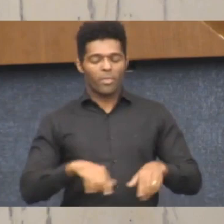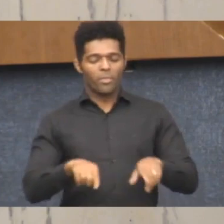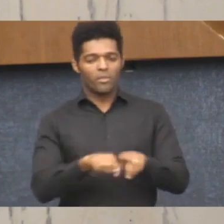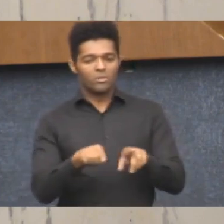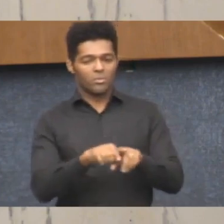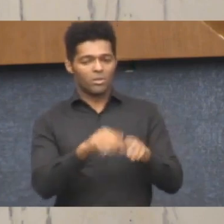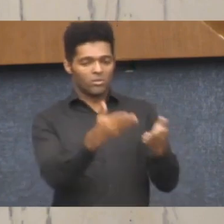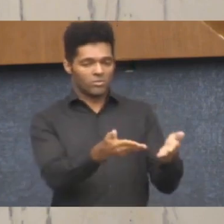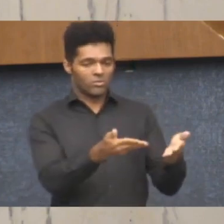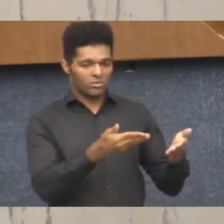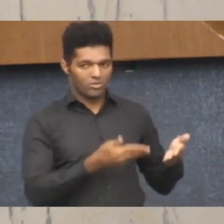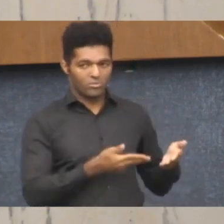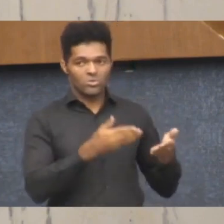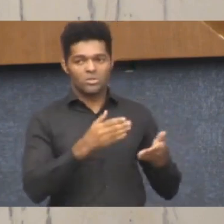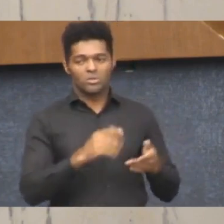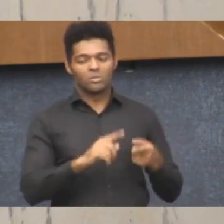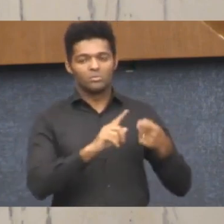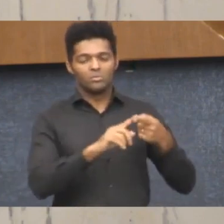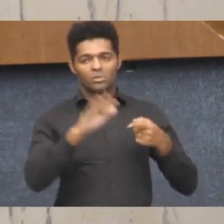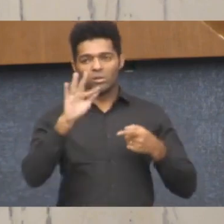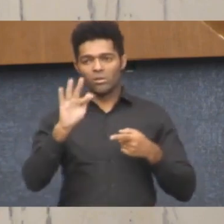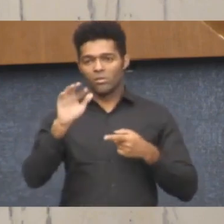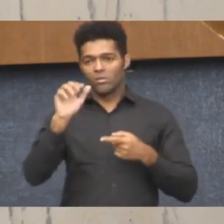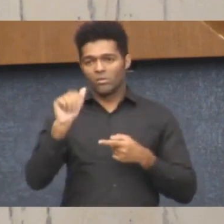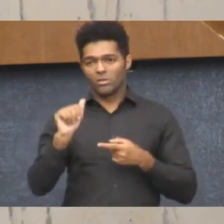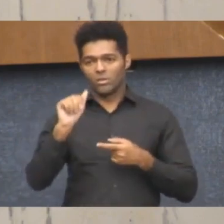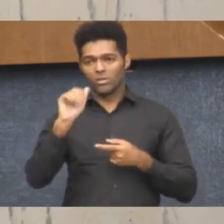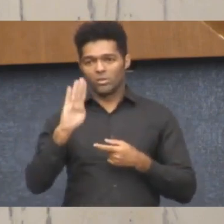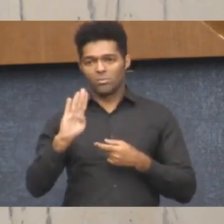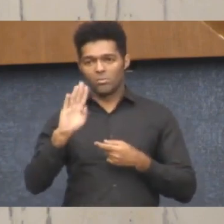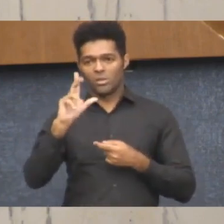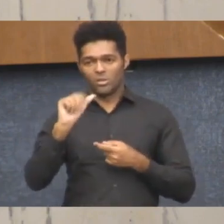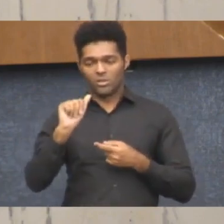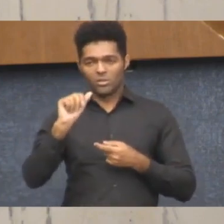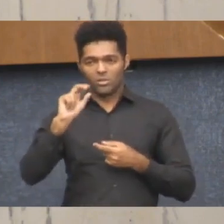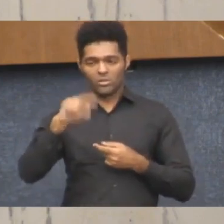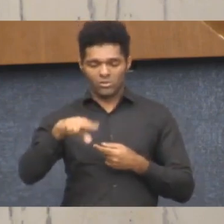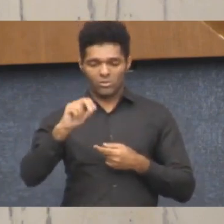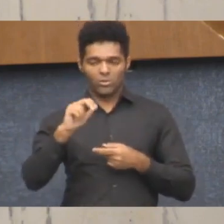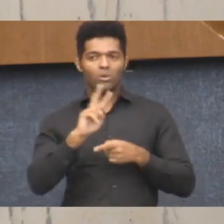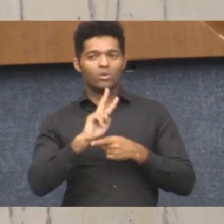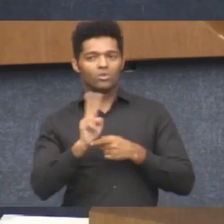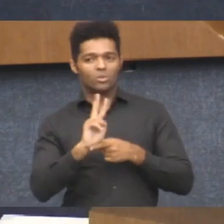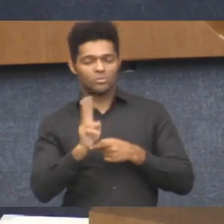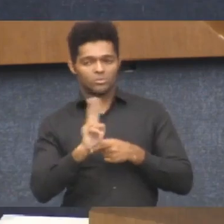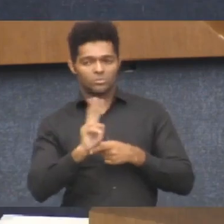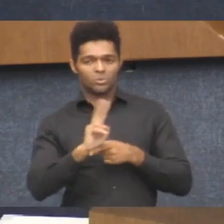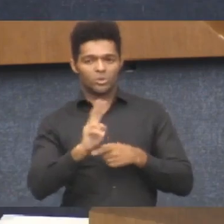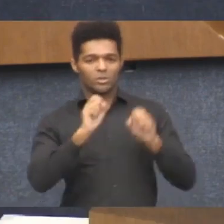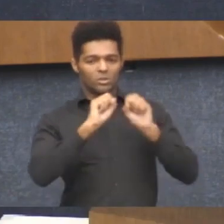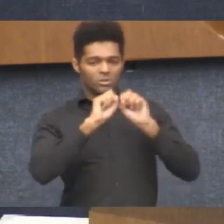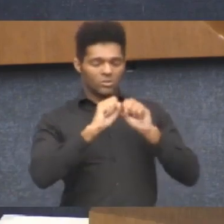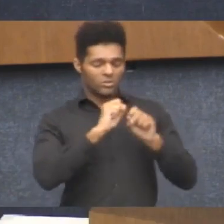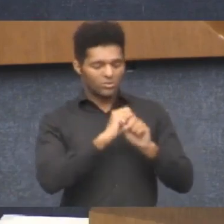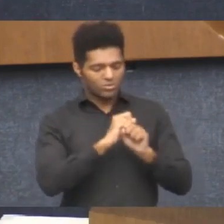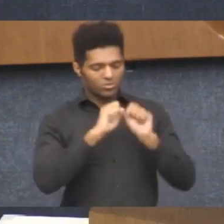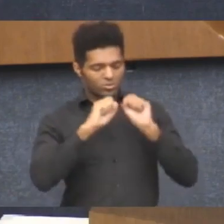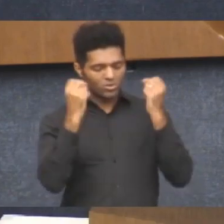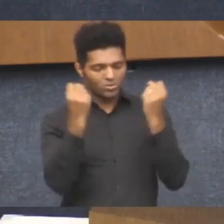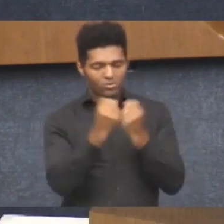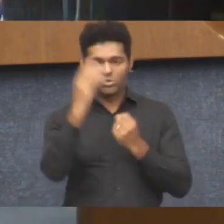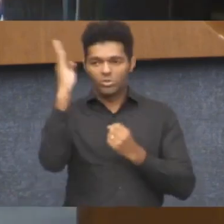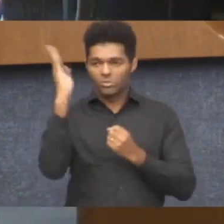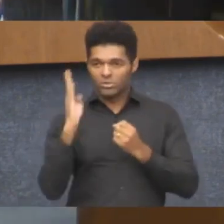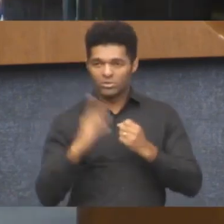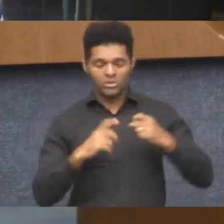Convidamos também Fabiano Gonçalves Guimarães, diretor da Sociedade Brasileira de Medicina de Família e